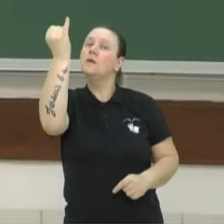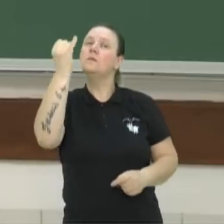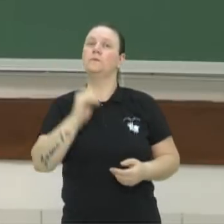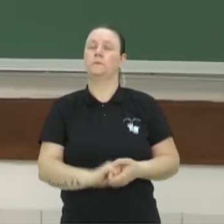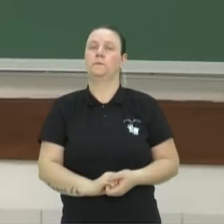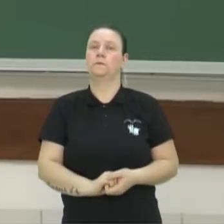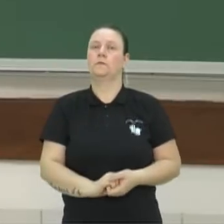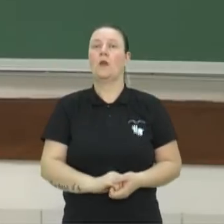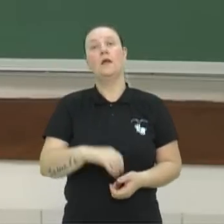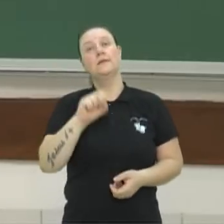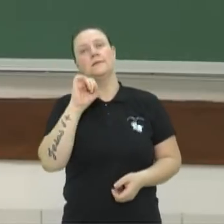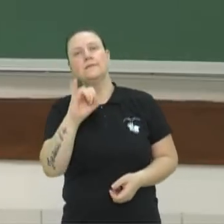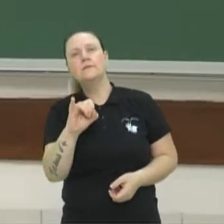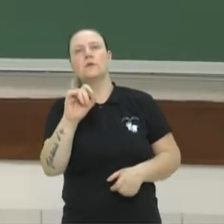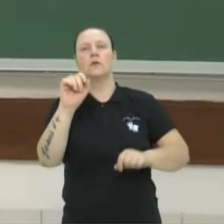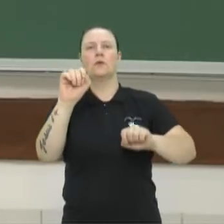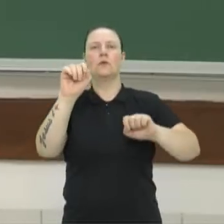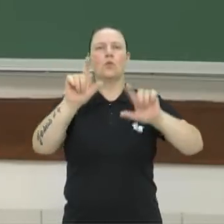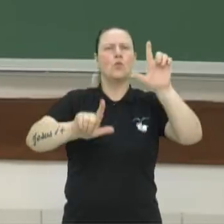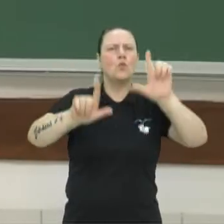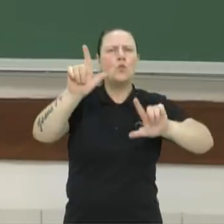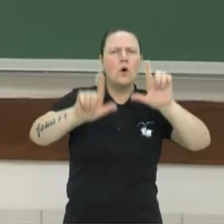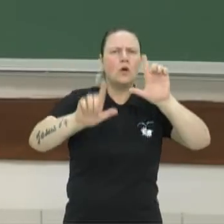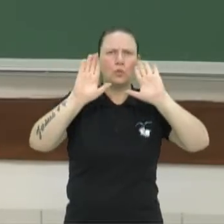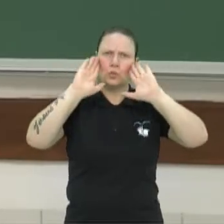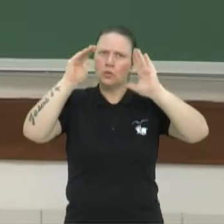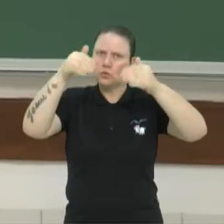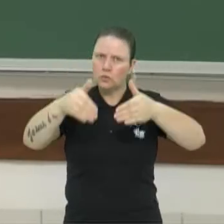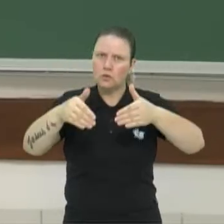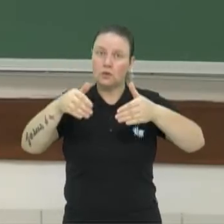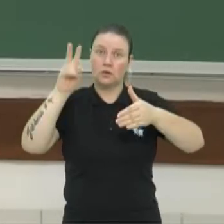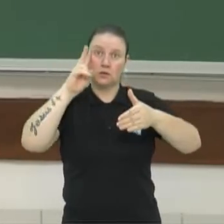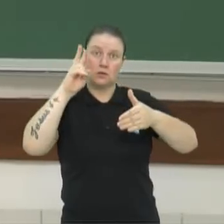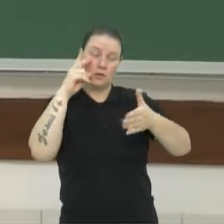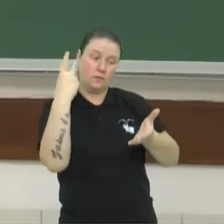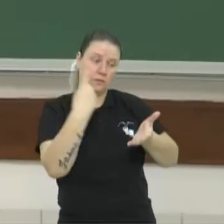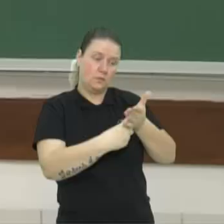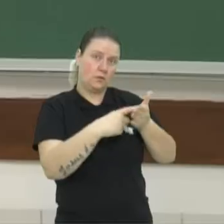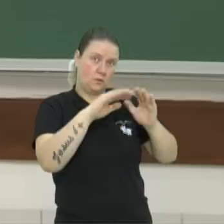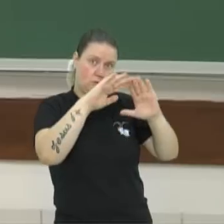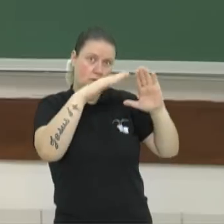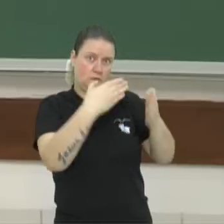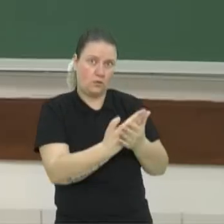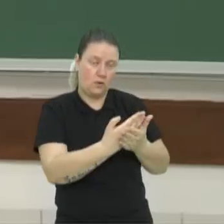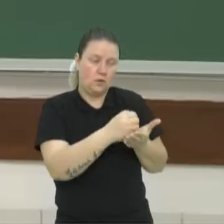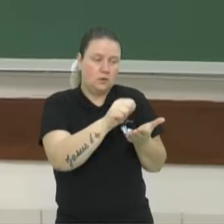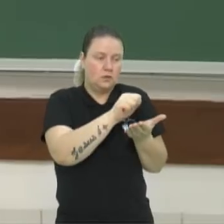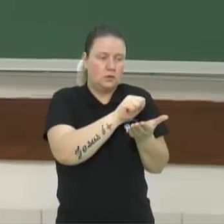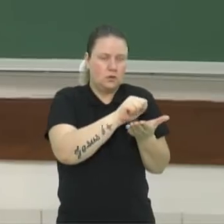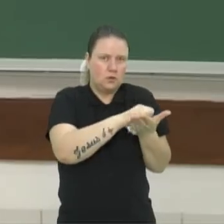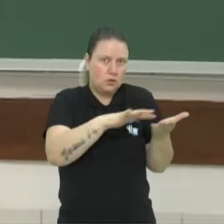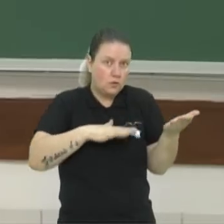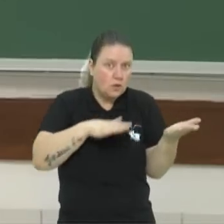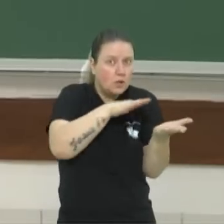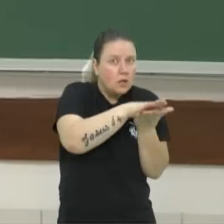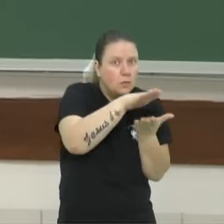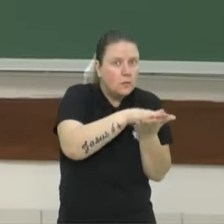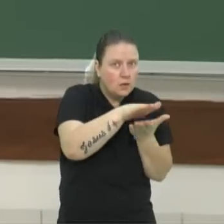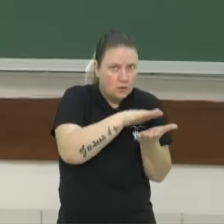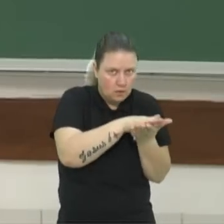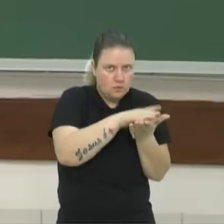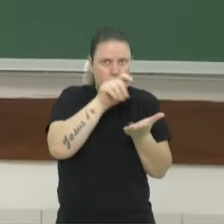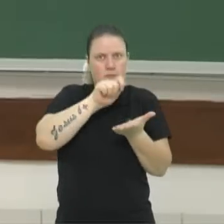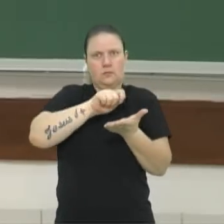que não têm acesso, lembre-se sempre, de retirar as suas atividades na sua escola. E também eu gostaria